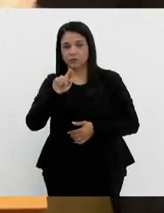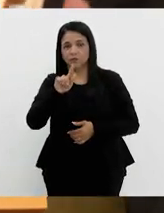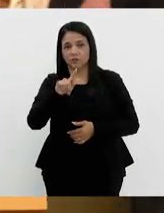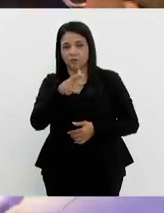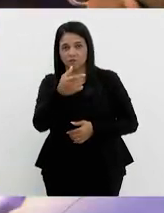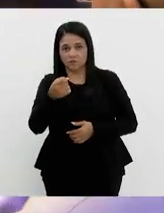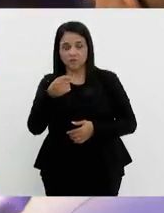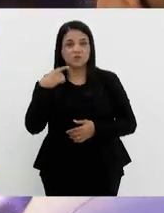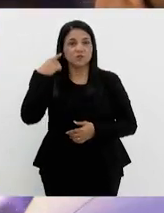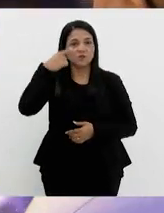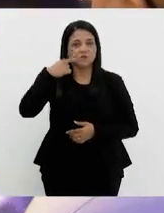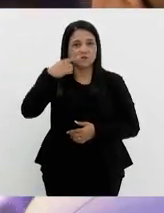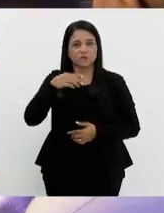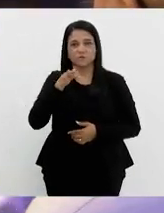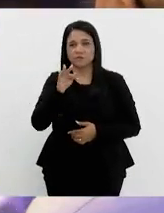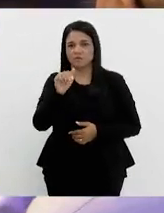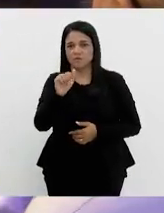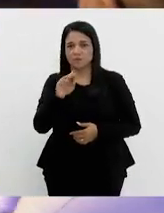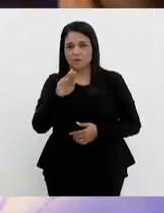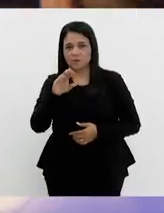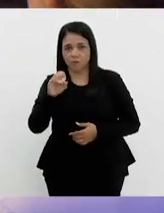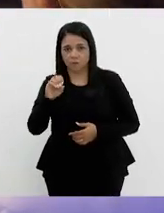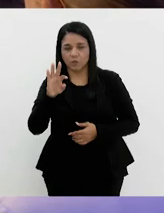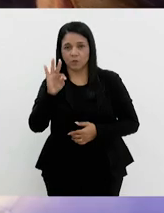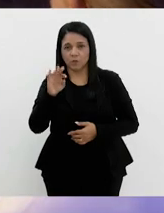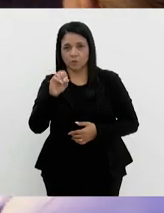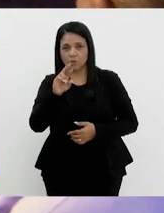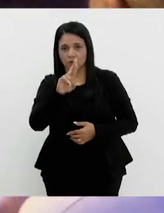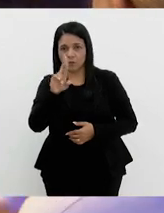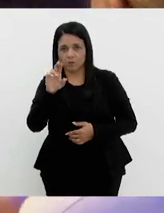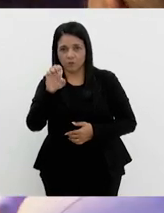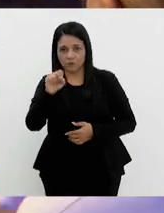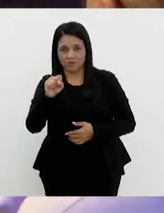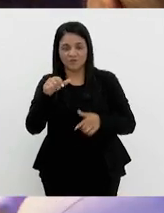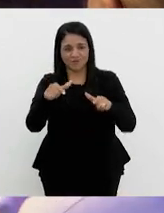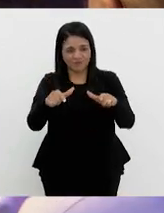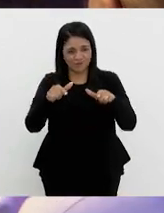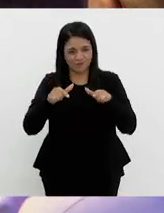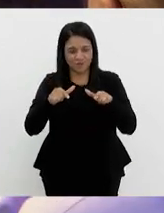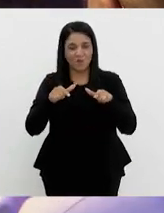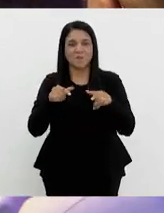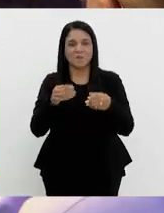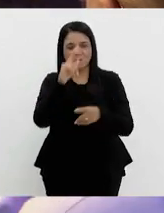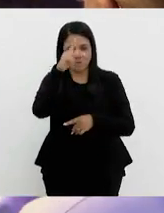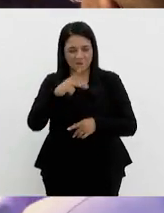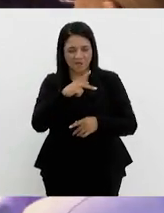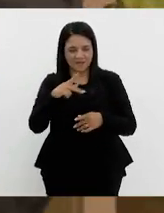Torres para receber o diploma das mãos do nosso querido Padre